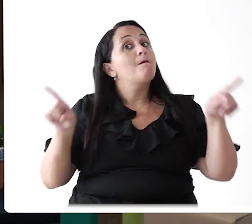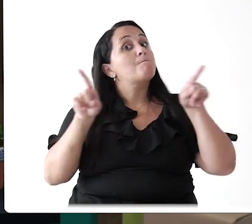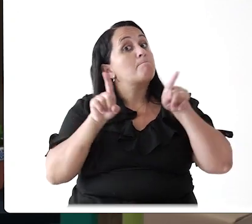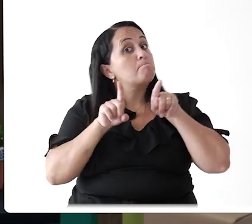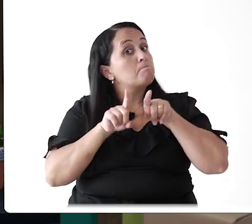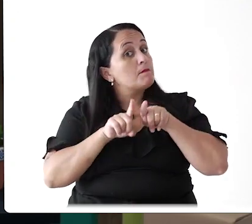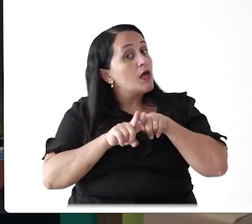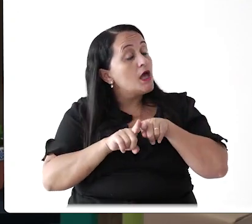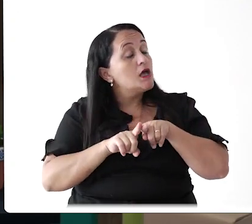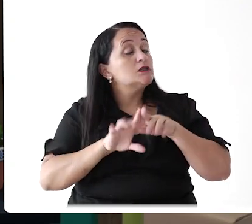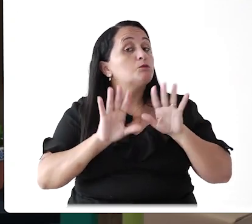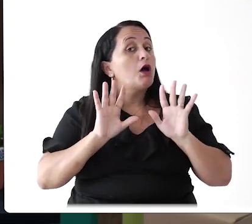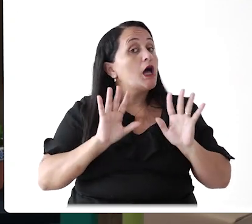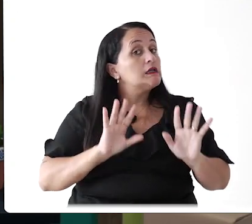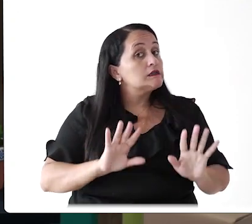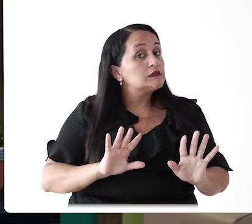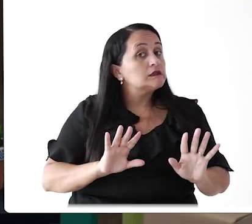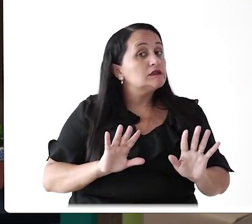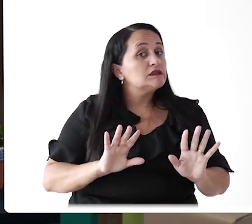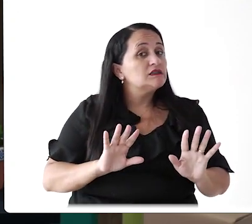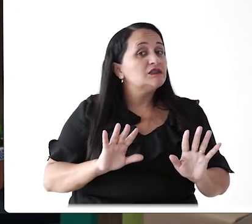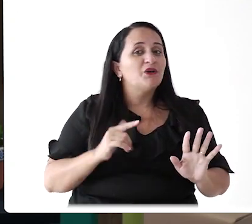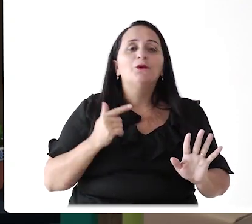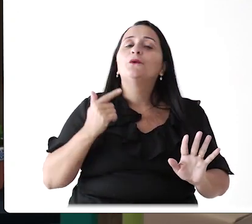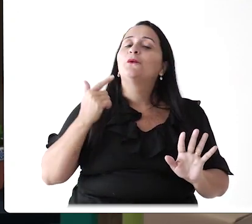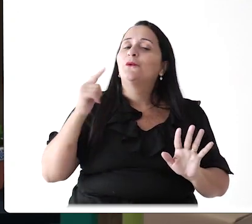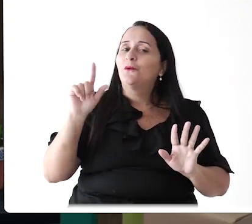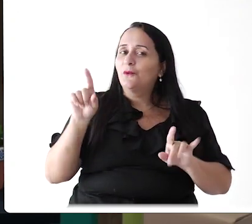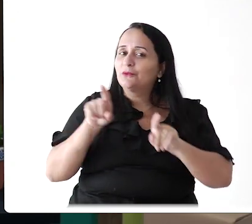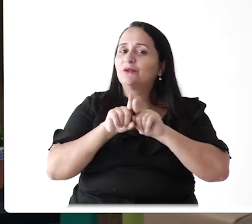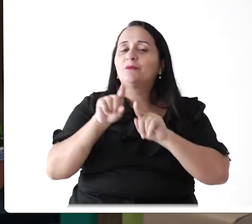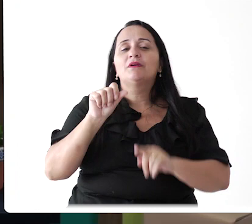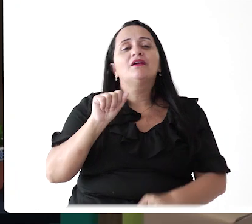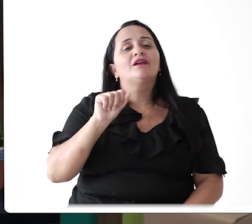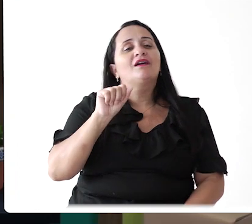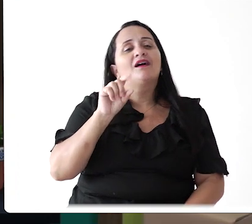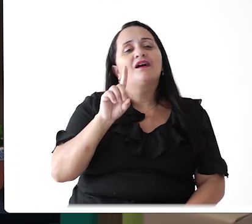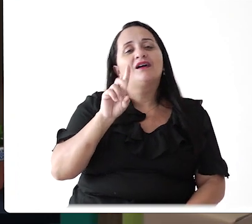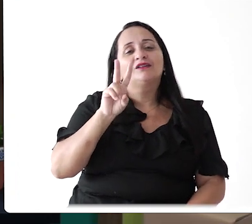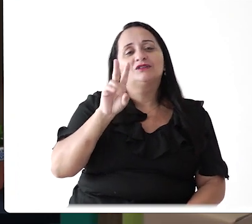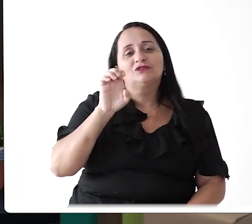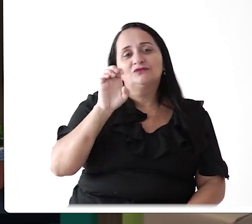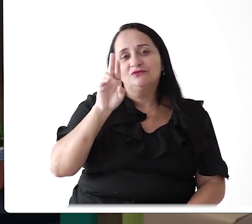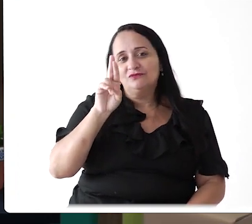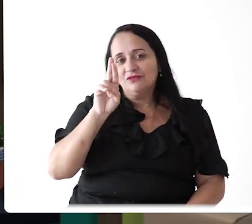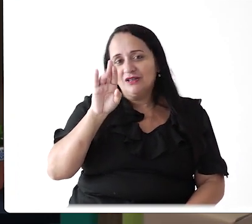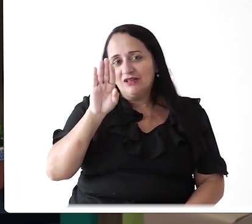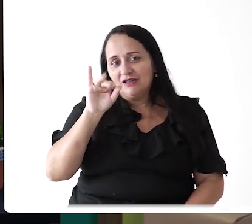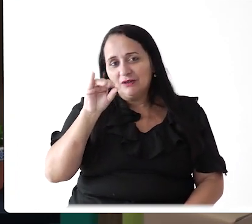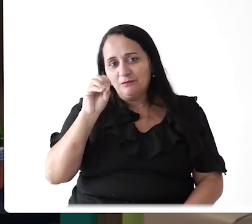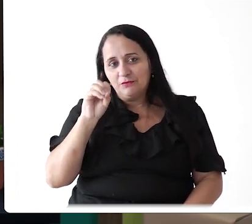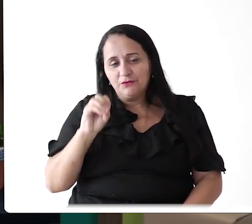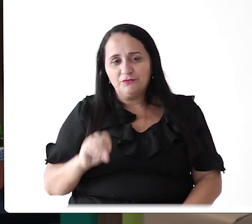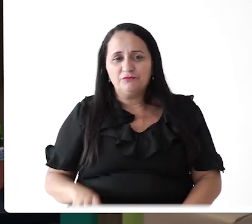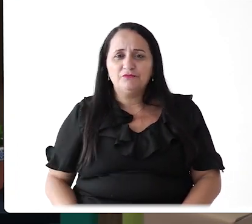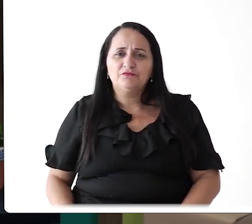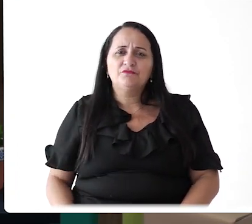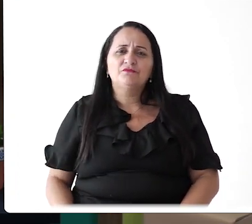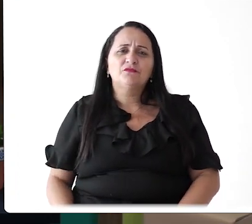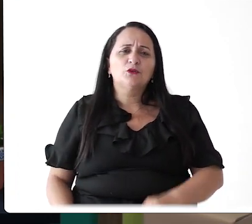assim, né? Outro advérbio de modo. Mesmo assim, o porco já vem sendo